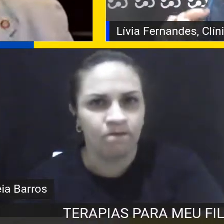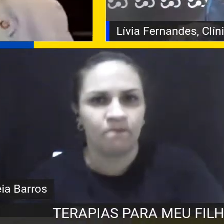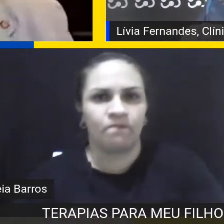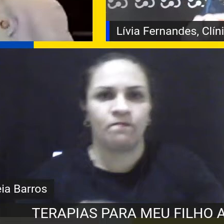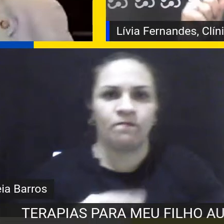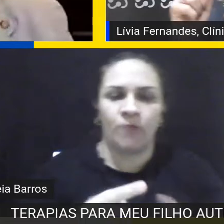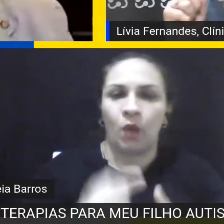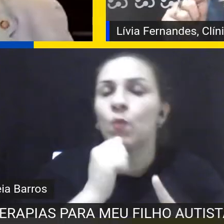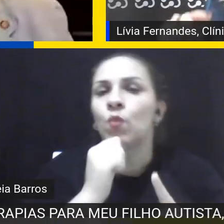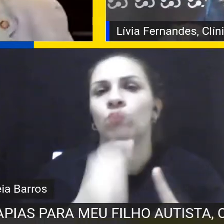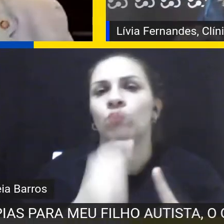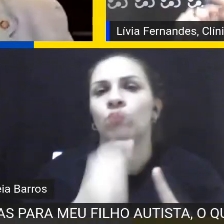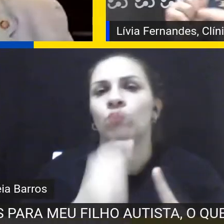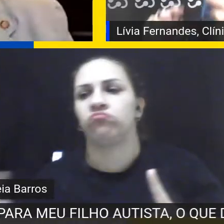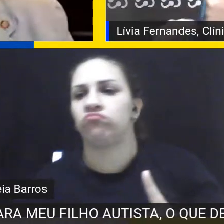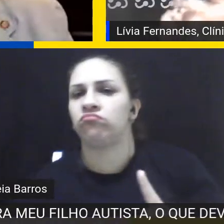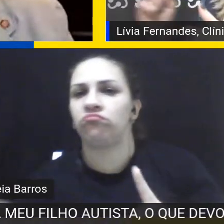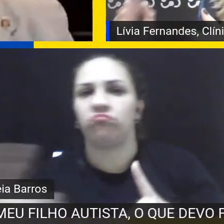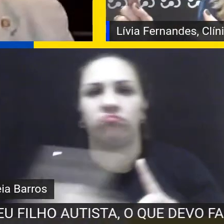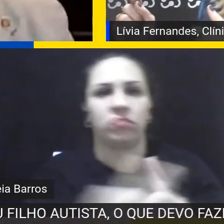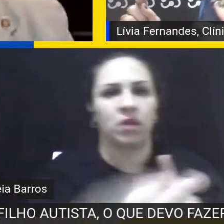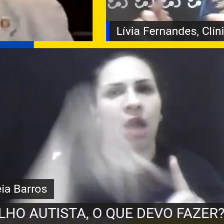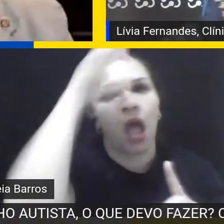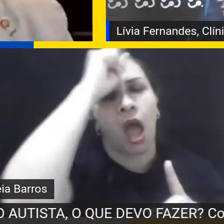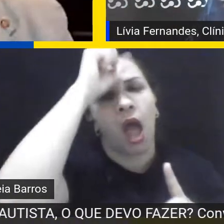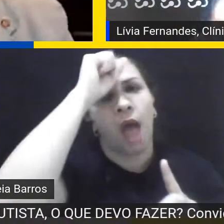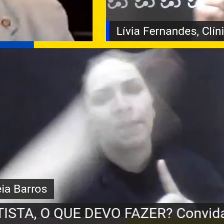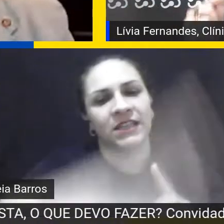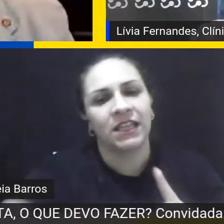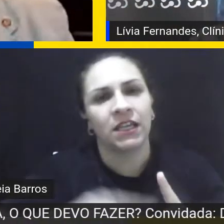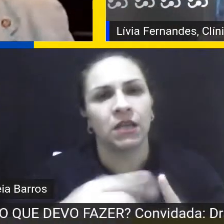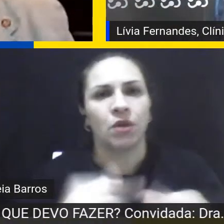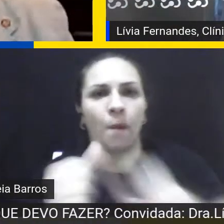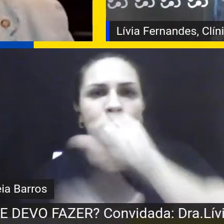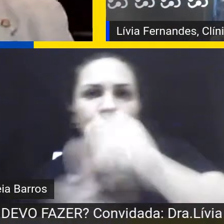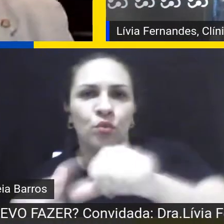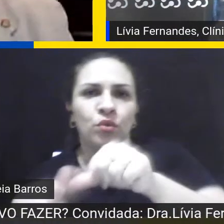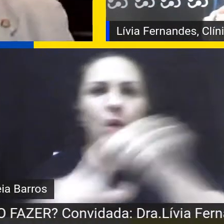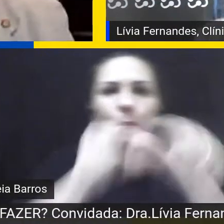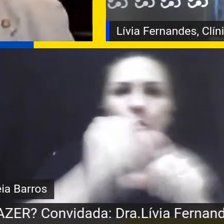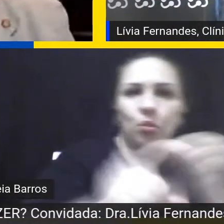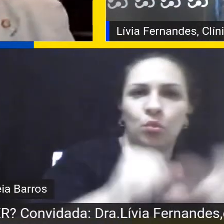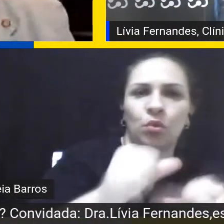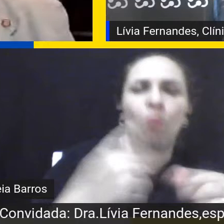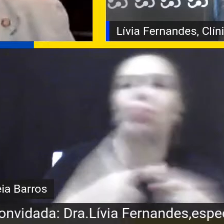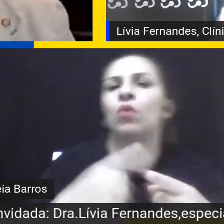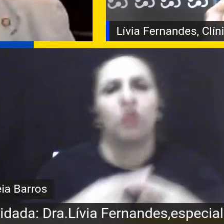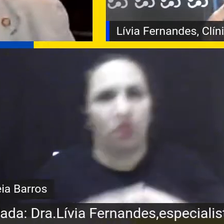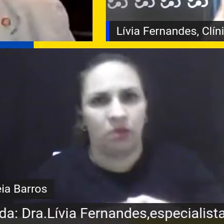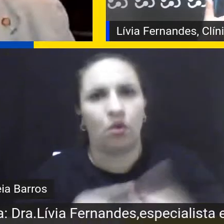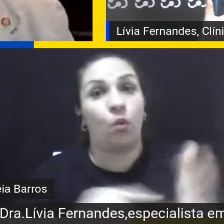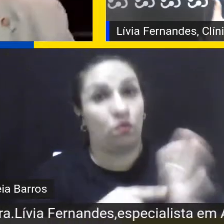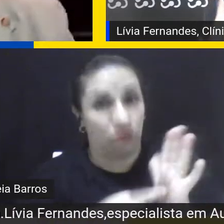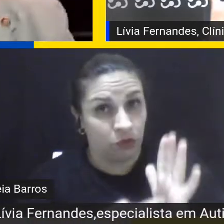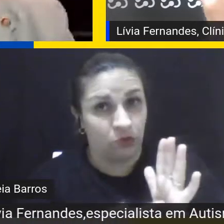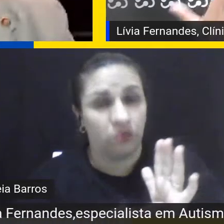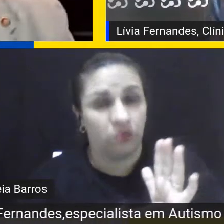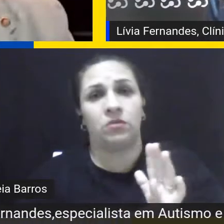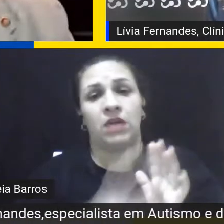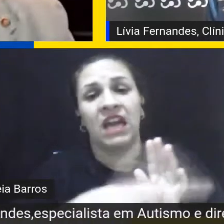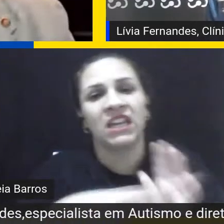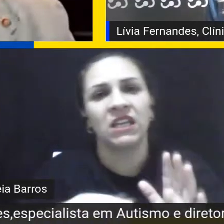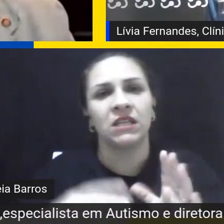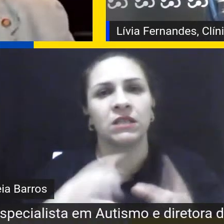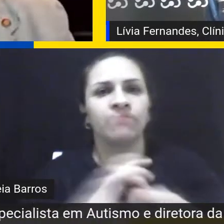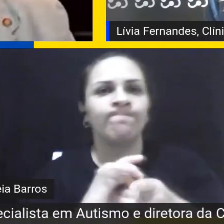pouco em relação à aprendizagem da criança. Qual é o objetivo para isso? O objetivo é que a criança não crie uma